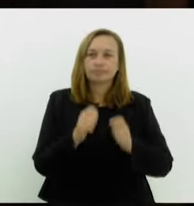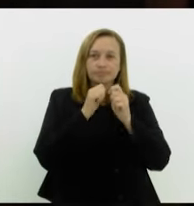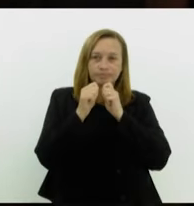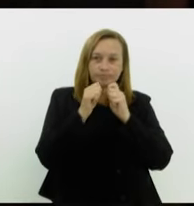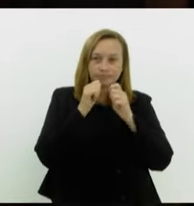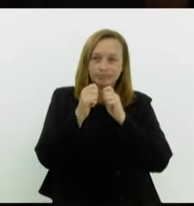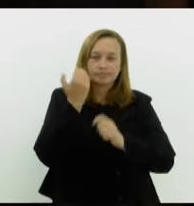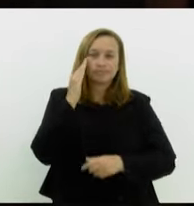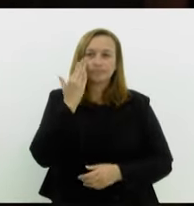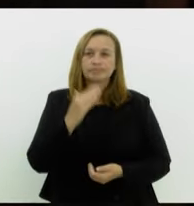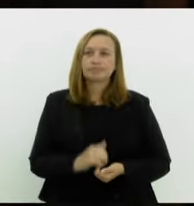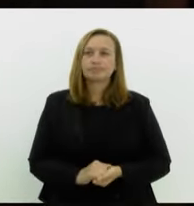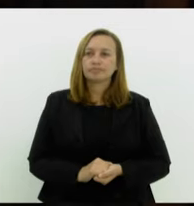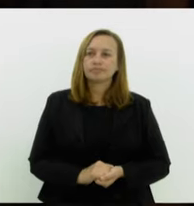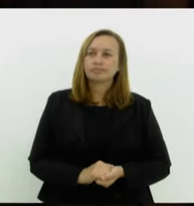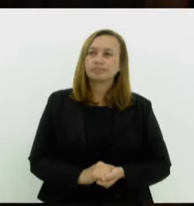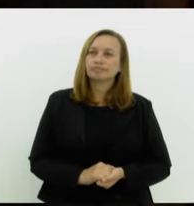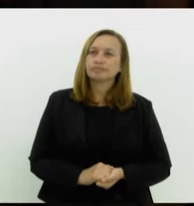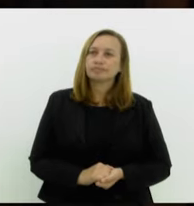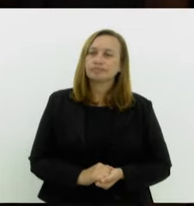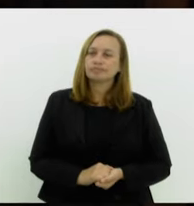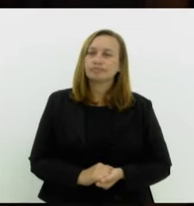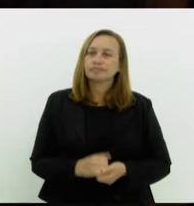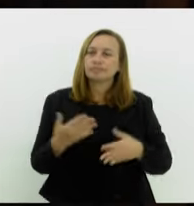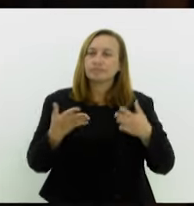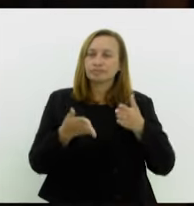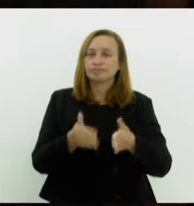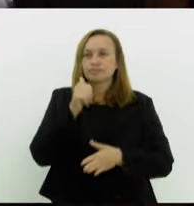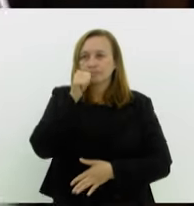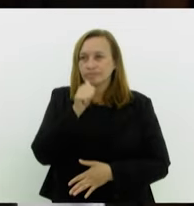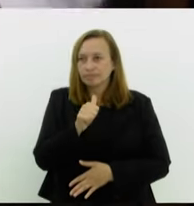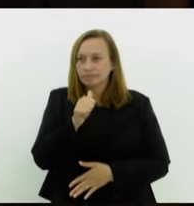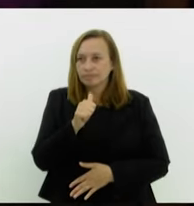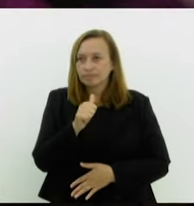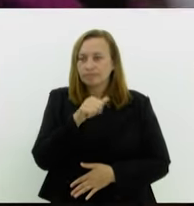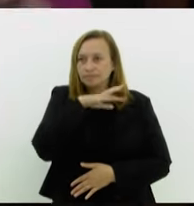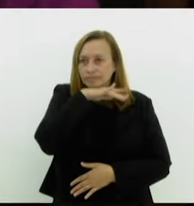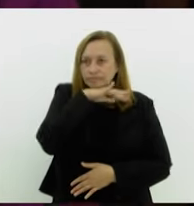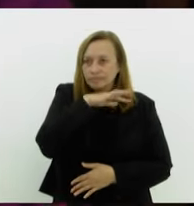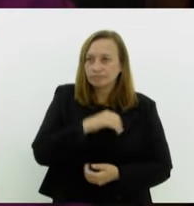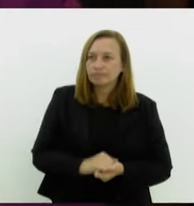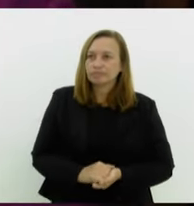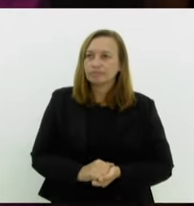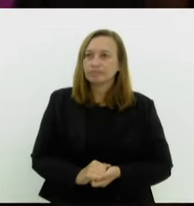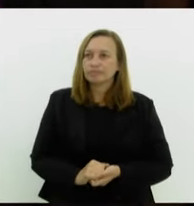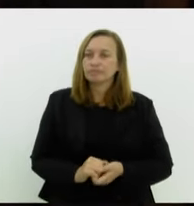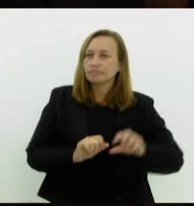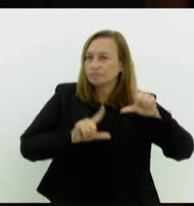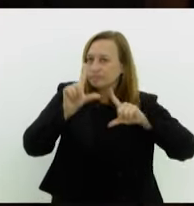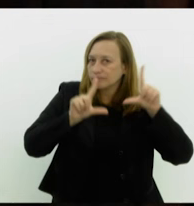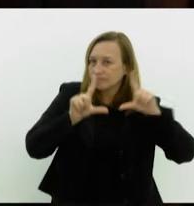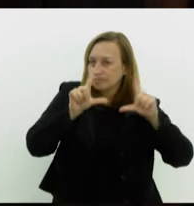Imprensa a cobertura das mulheres muitas vezes é cruel na imprensa